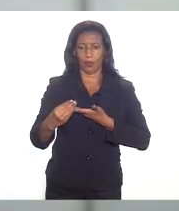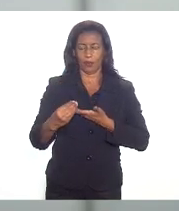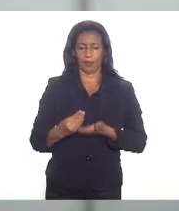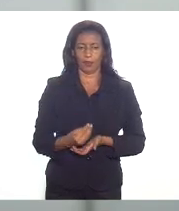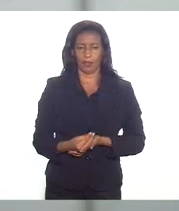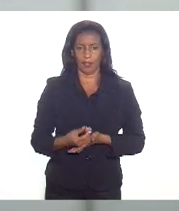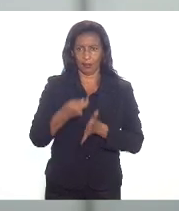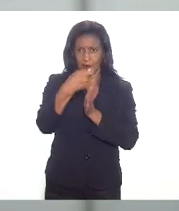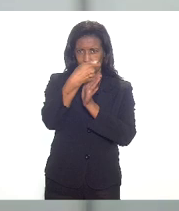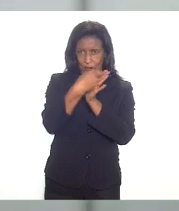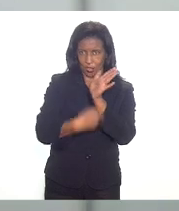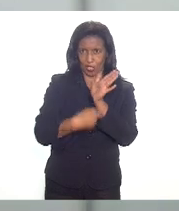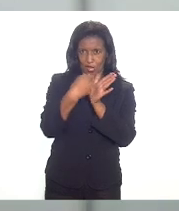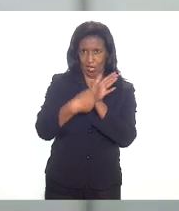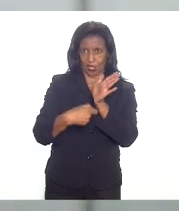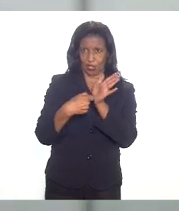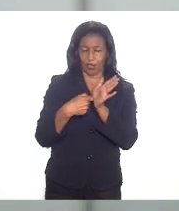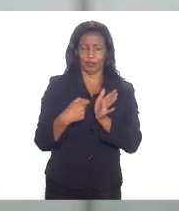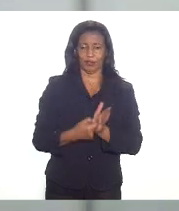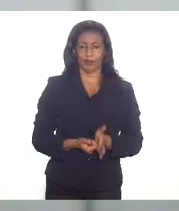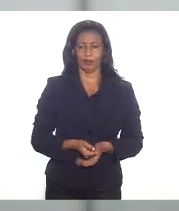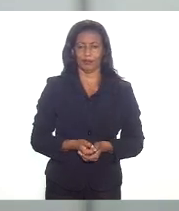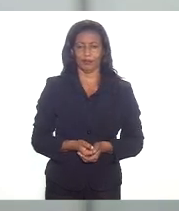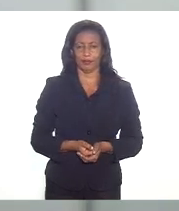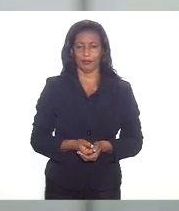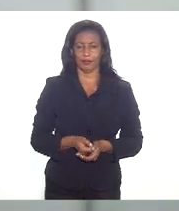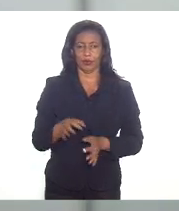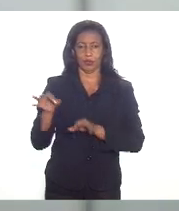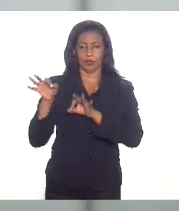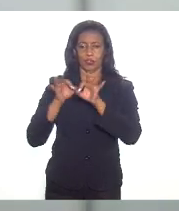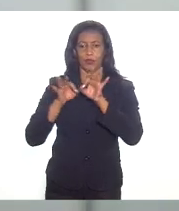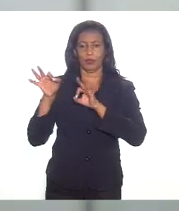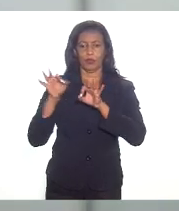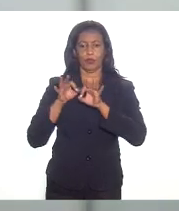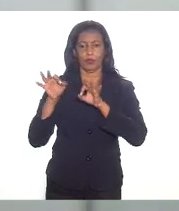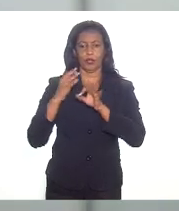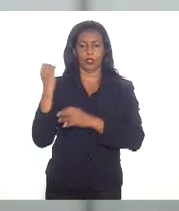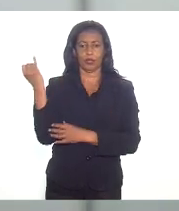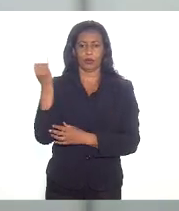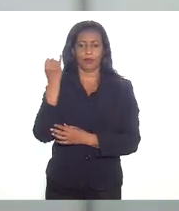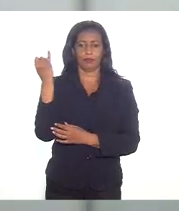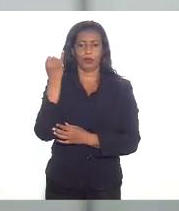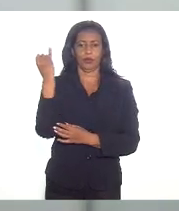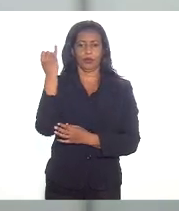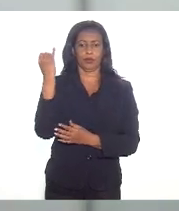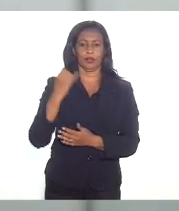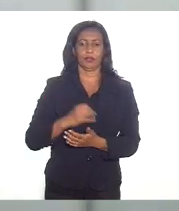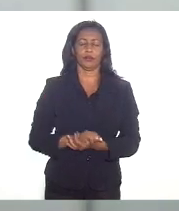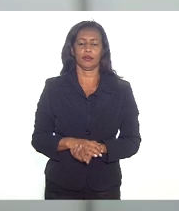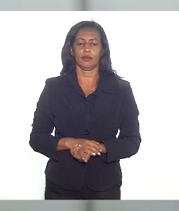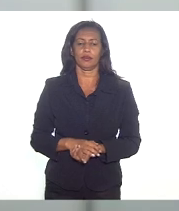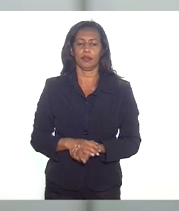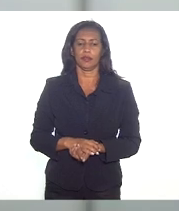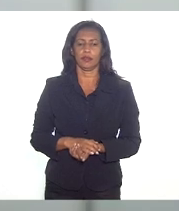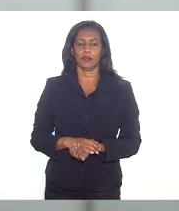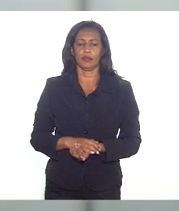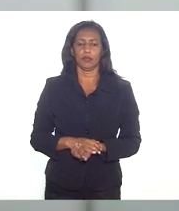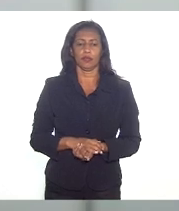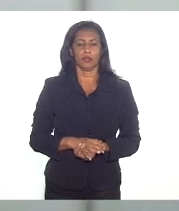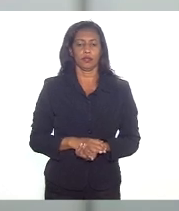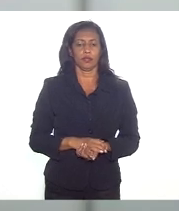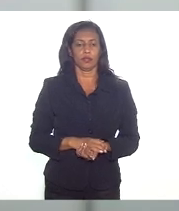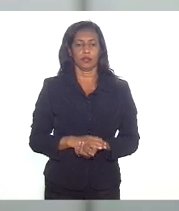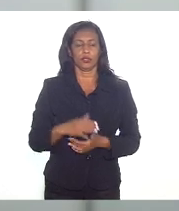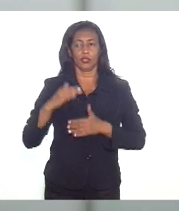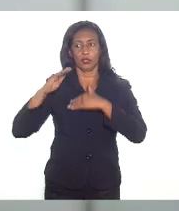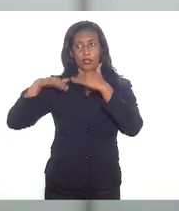na tua listagem de projetos importantíssimos de desenvolvimento